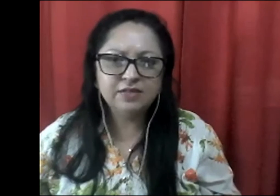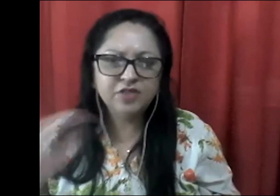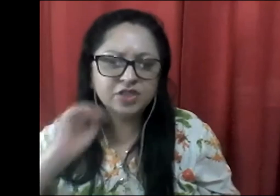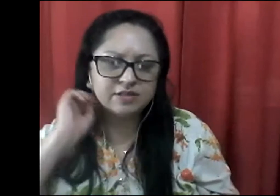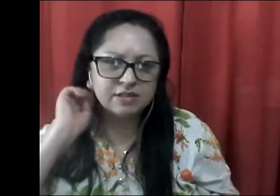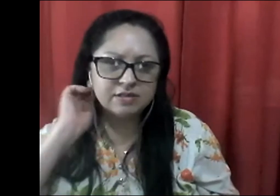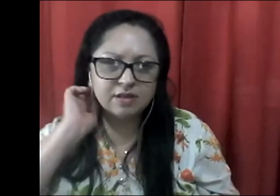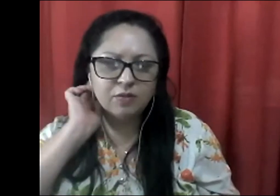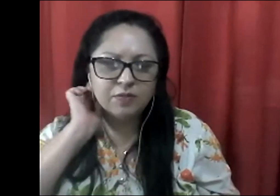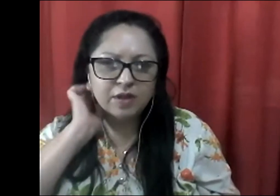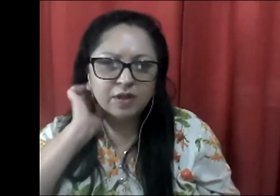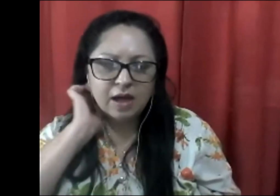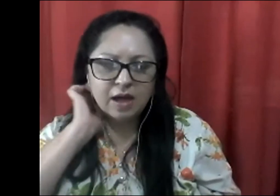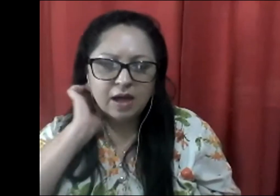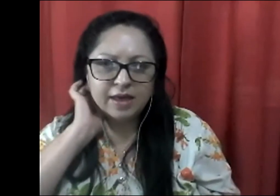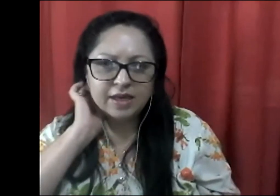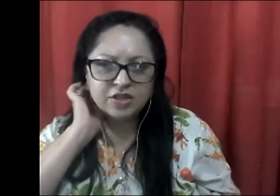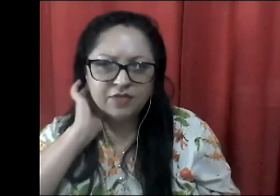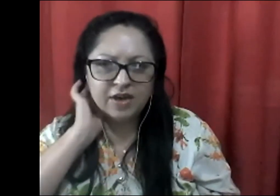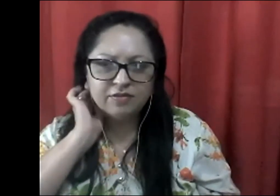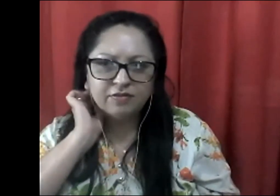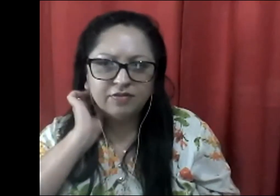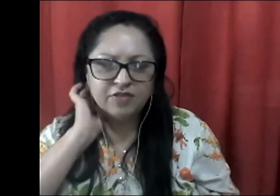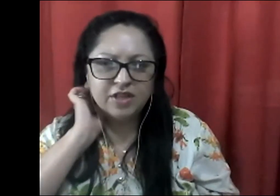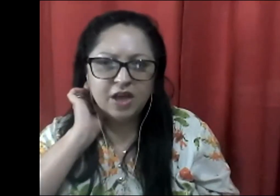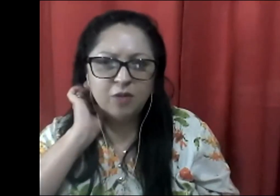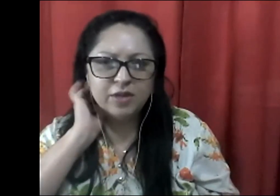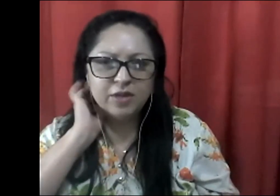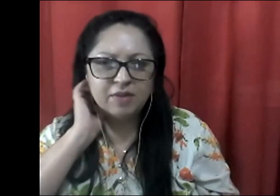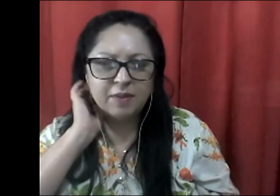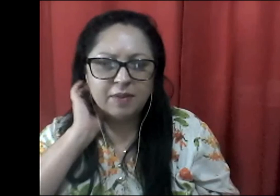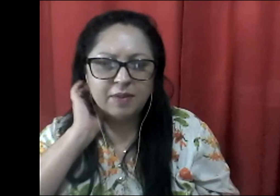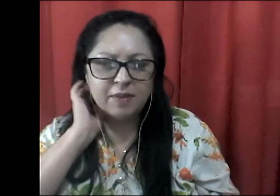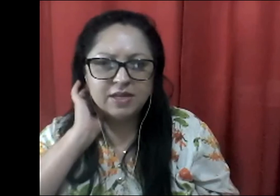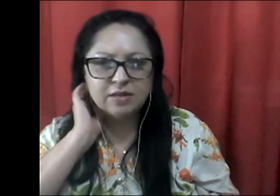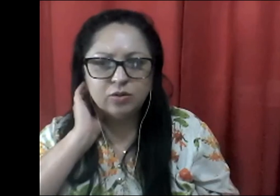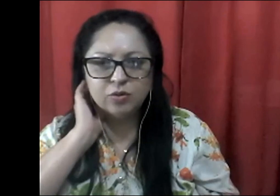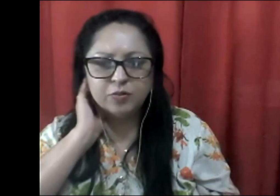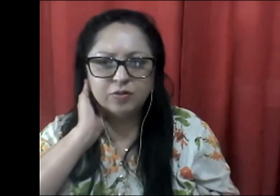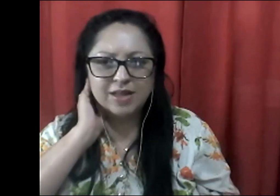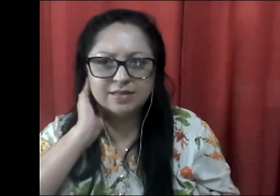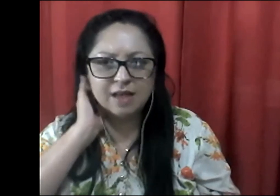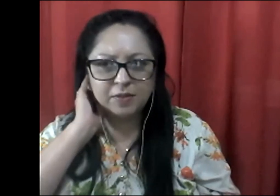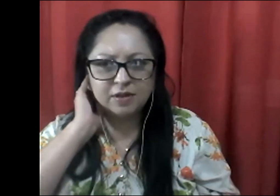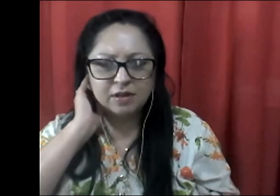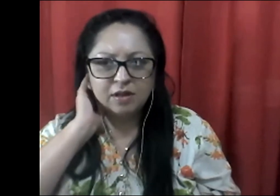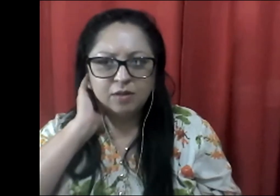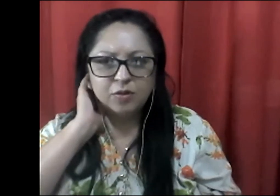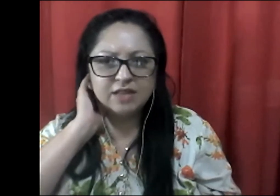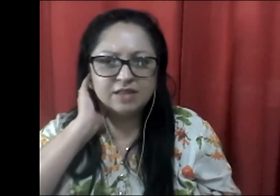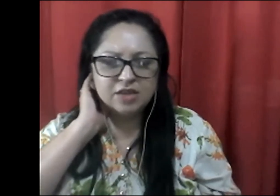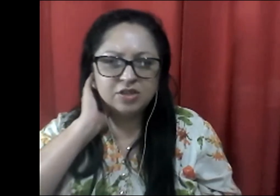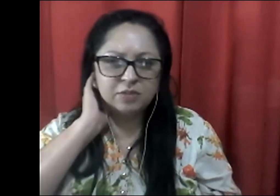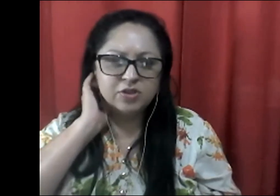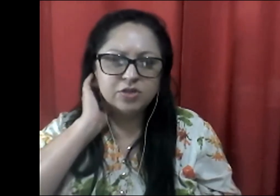dessa ficha de inscrição, aí é que a gente vai definir realmente quem vai permanecer no grupo do WhatsApp. Porque